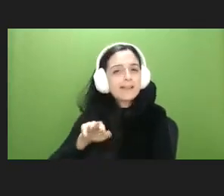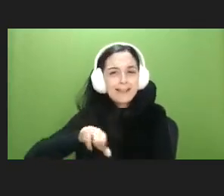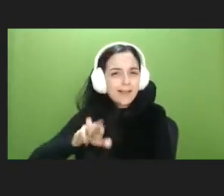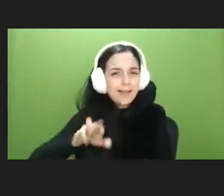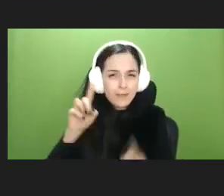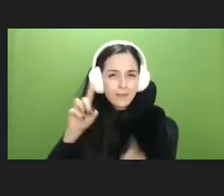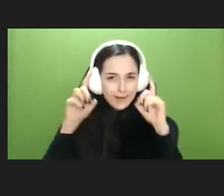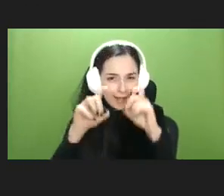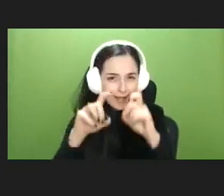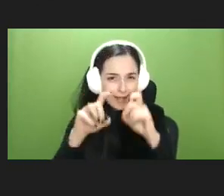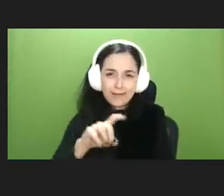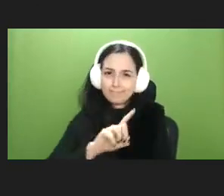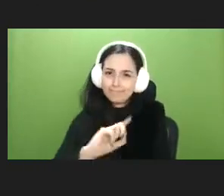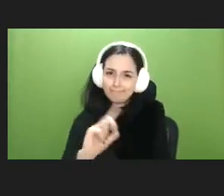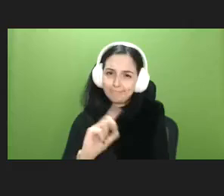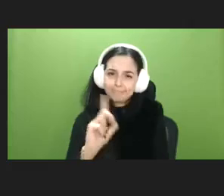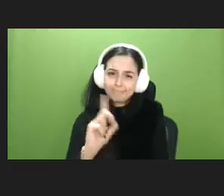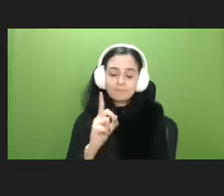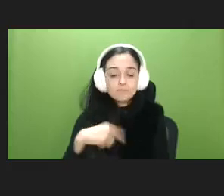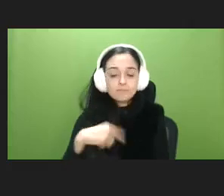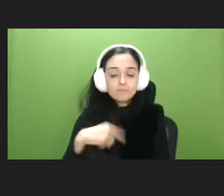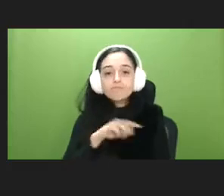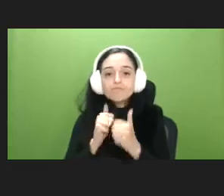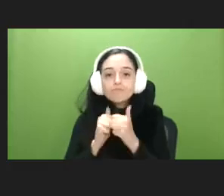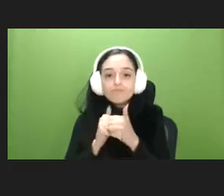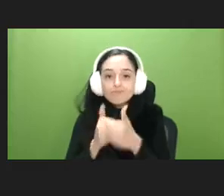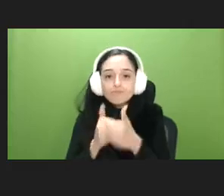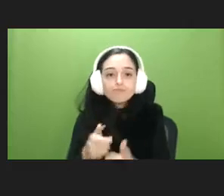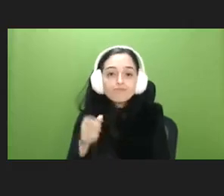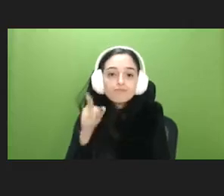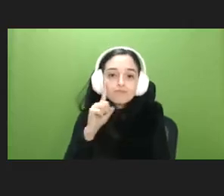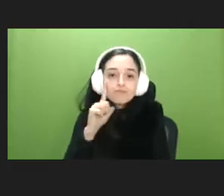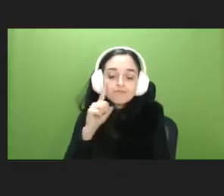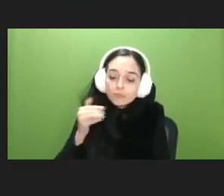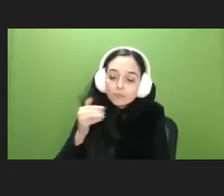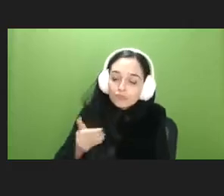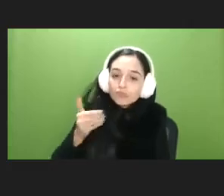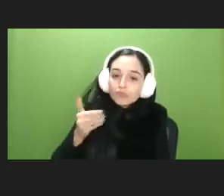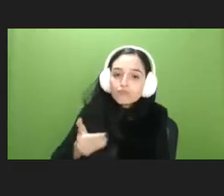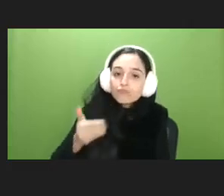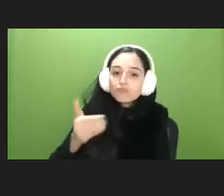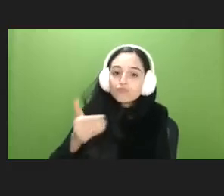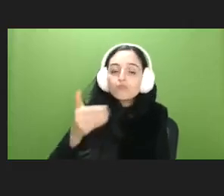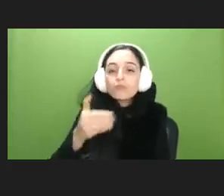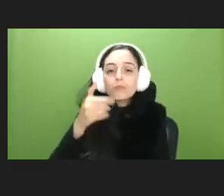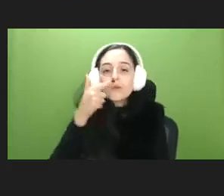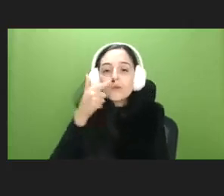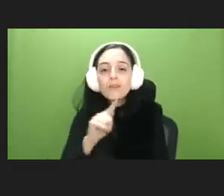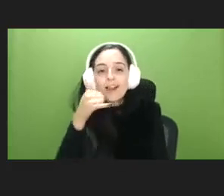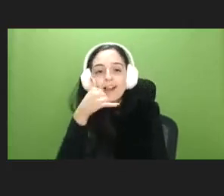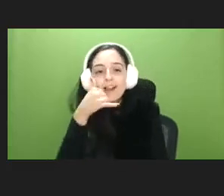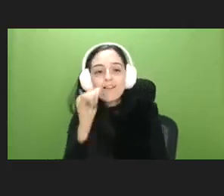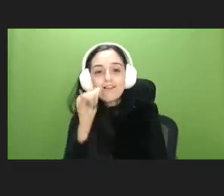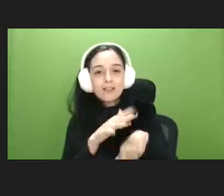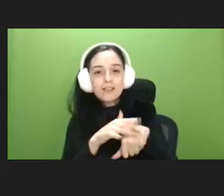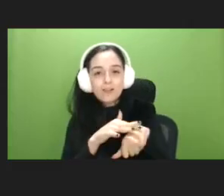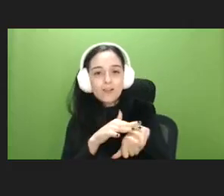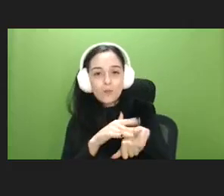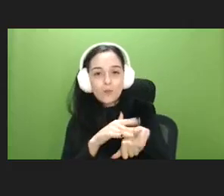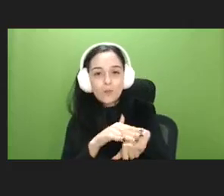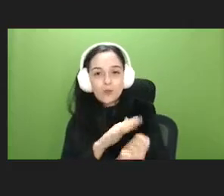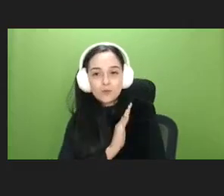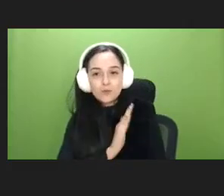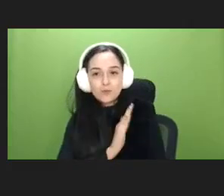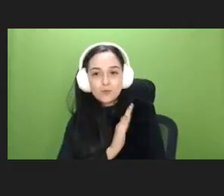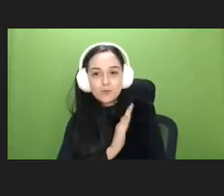que seguidos no dia a dia conseguem evitar as doenças cardíacas. Cuidar da